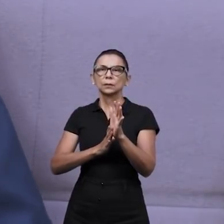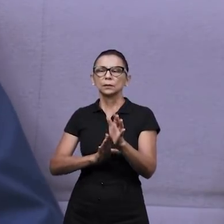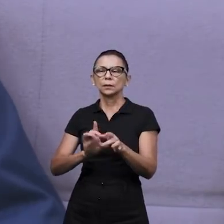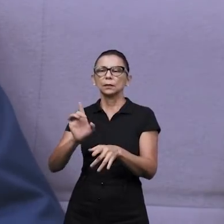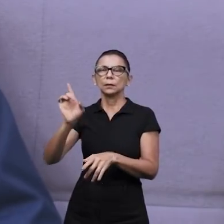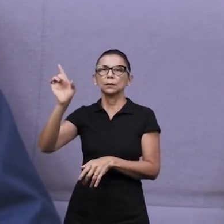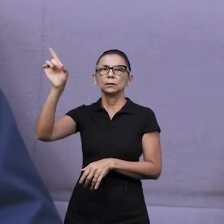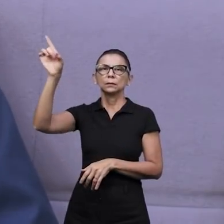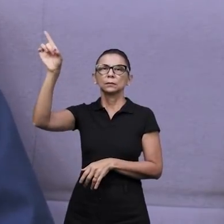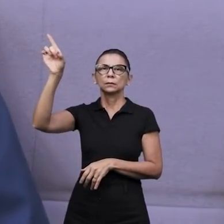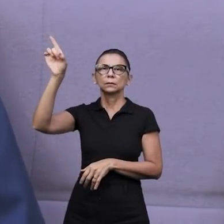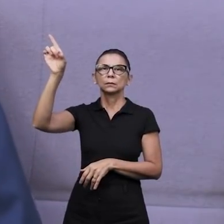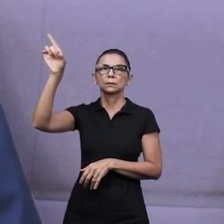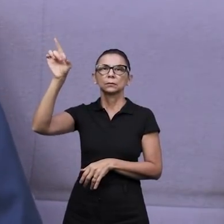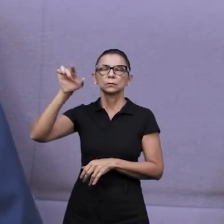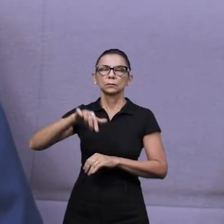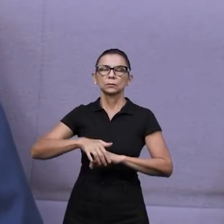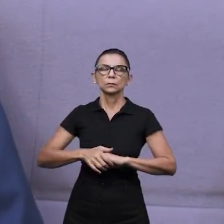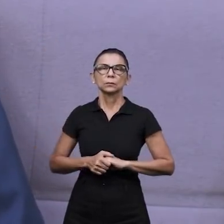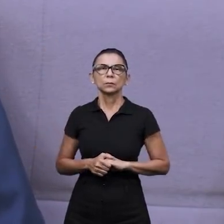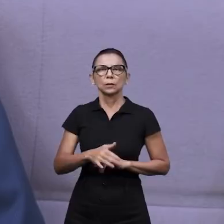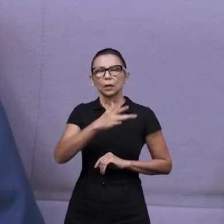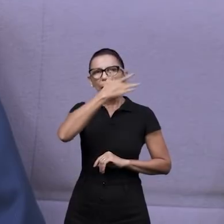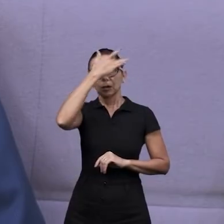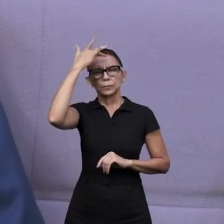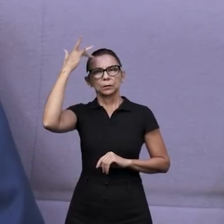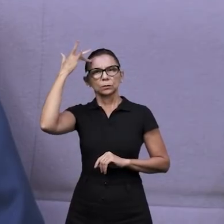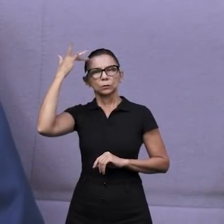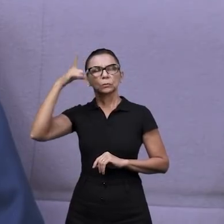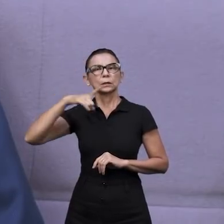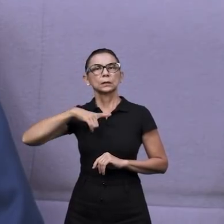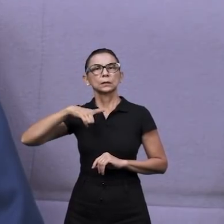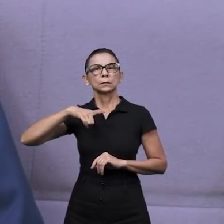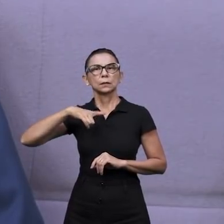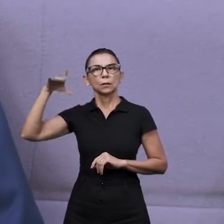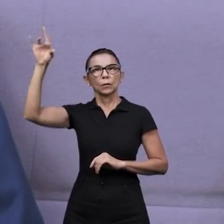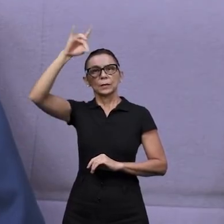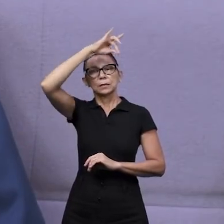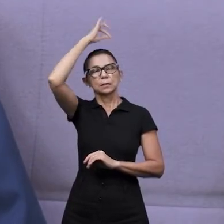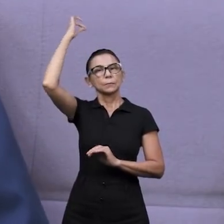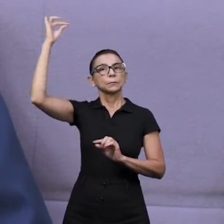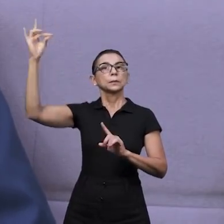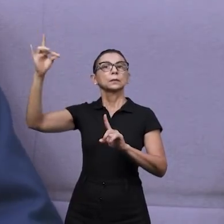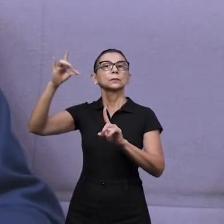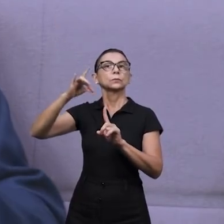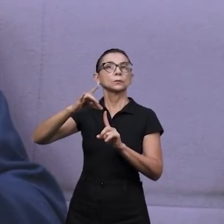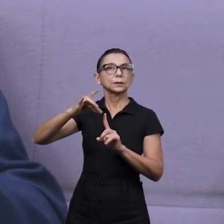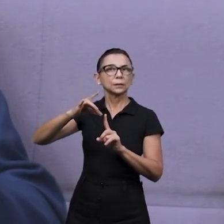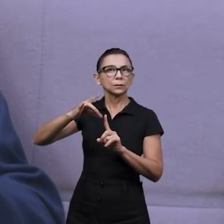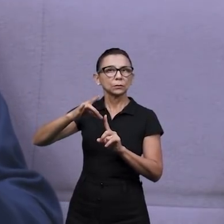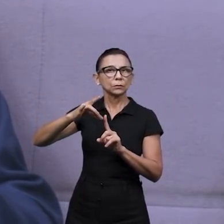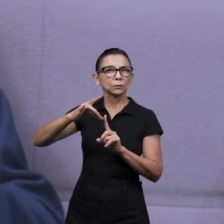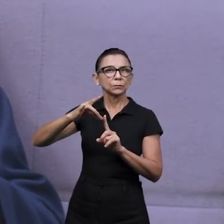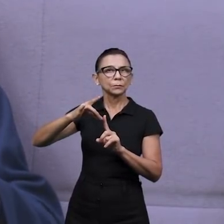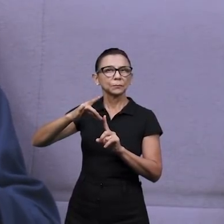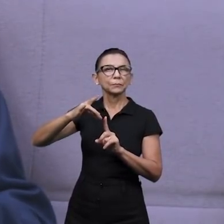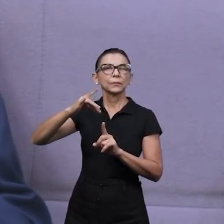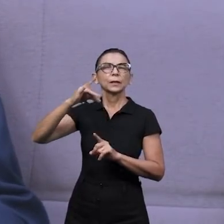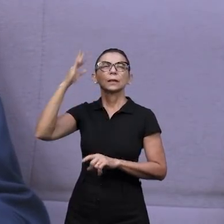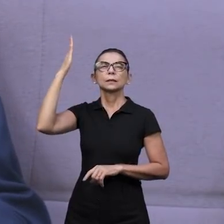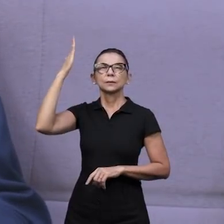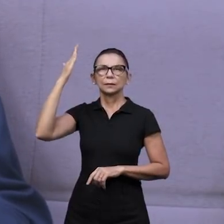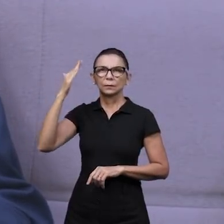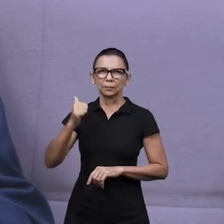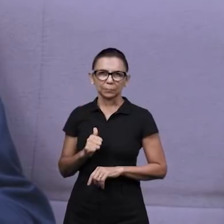O homem que tem o Espírito Santo sabe que Jesus é o único